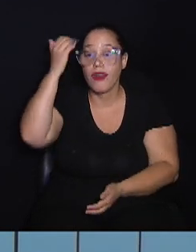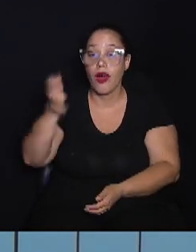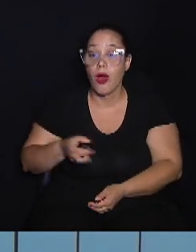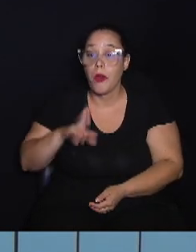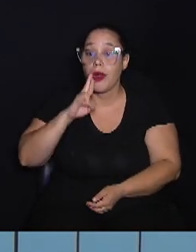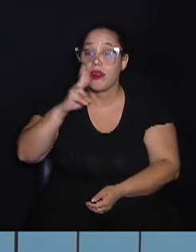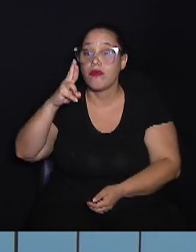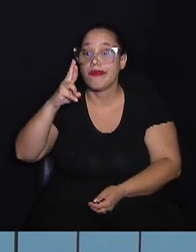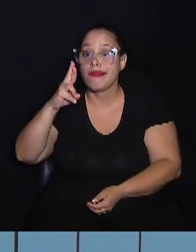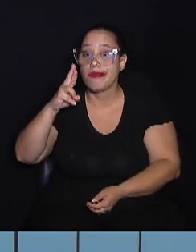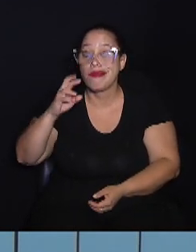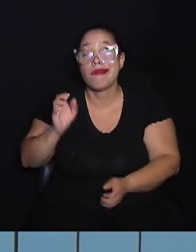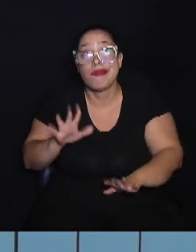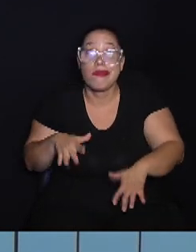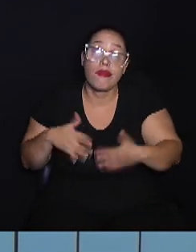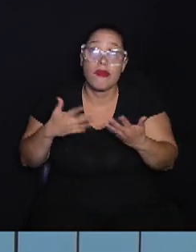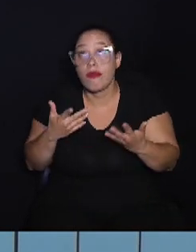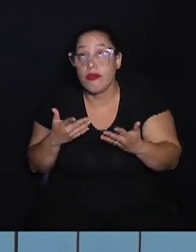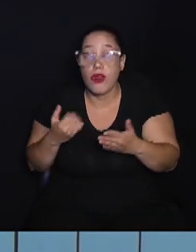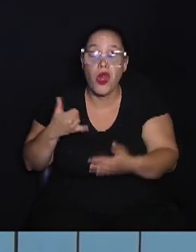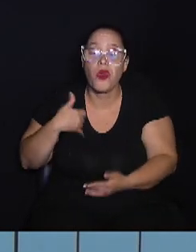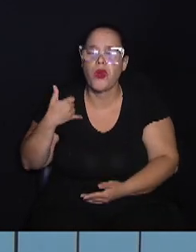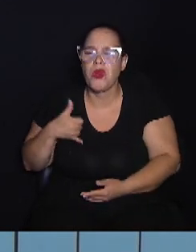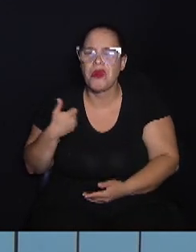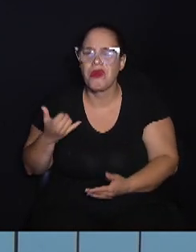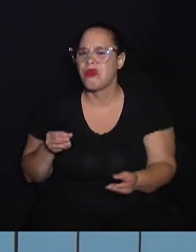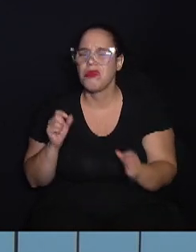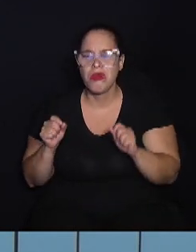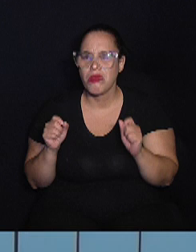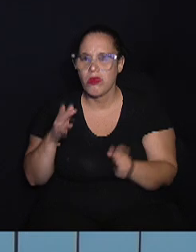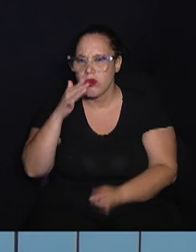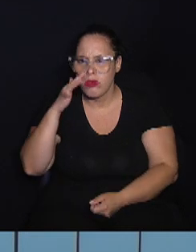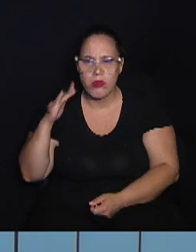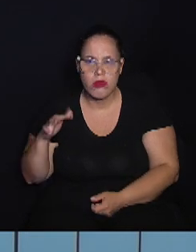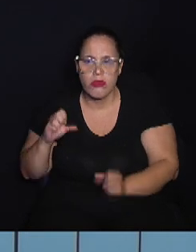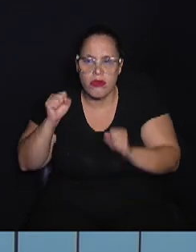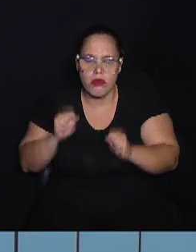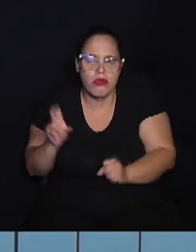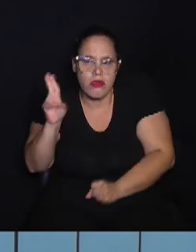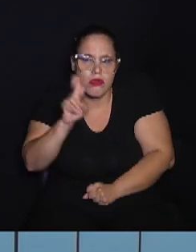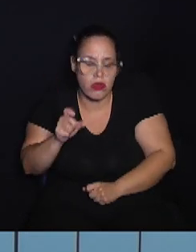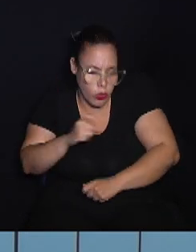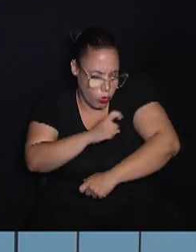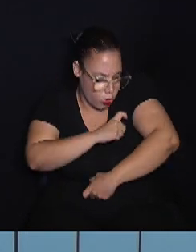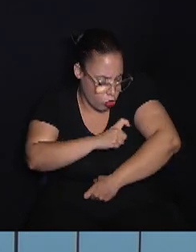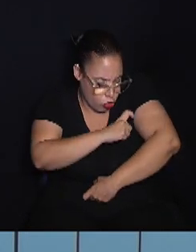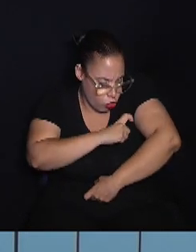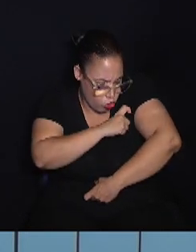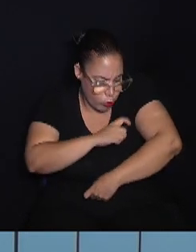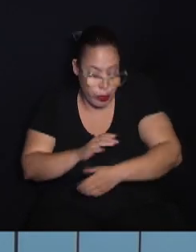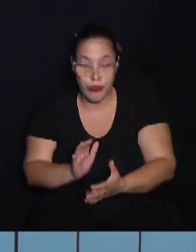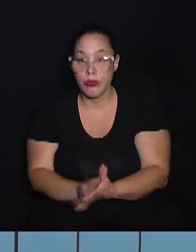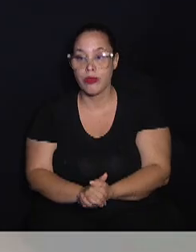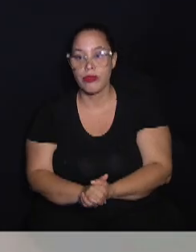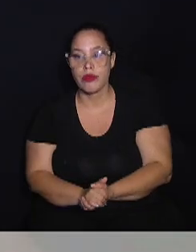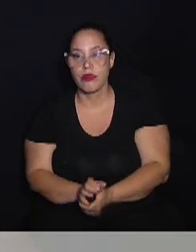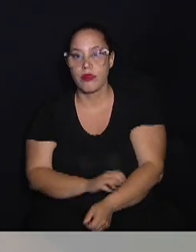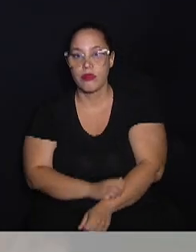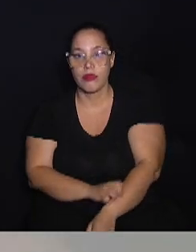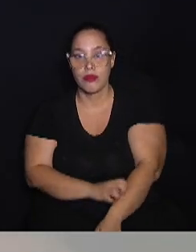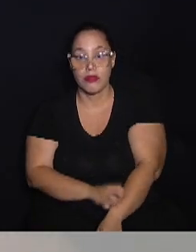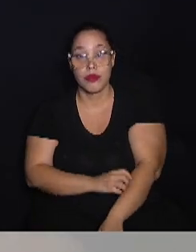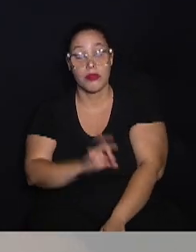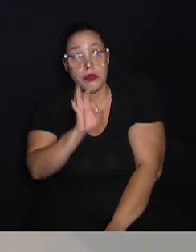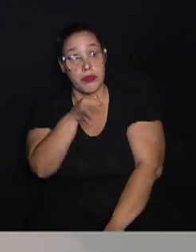né Afinal a partir de quando as crianças podem usar os desodorantes